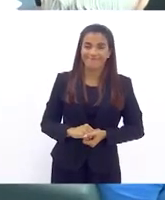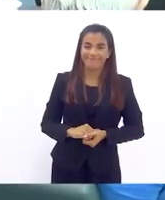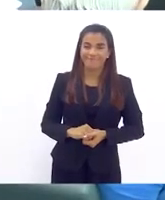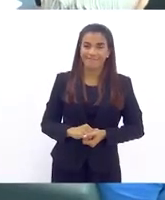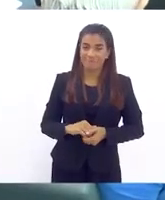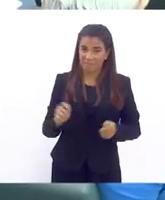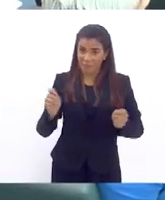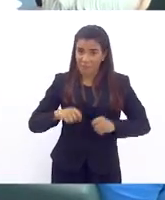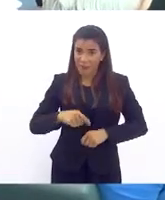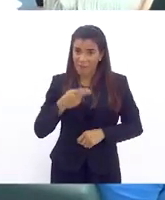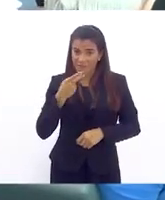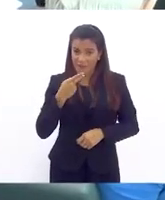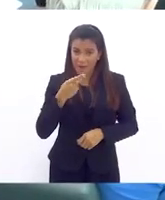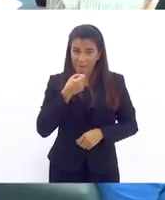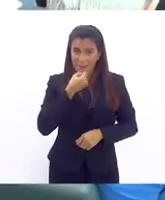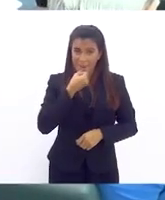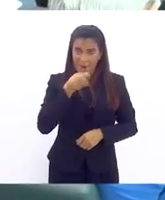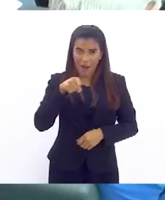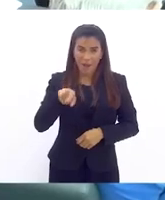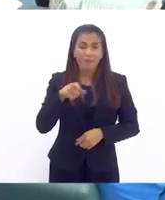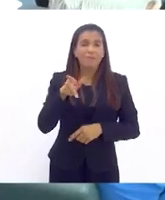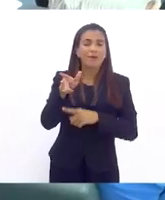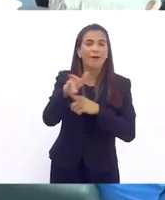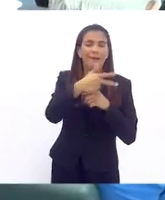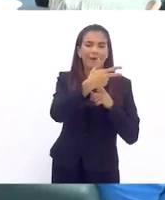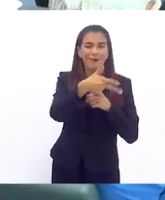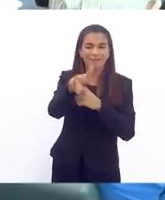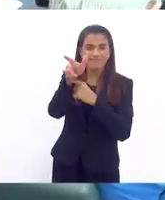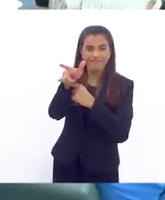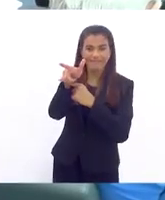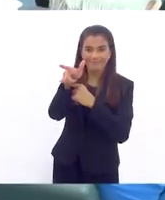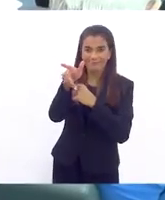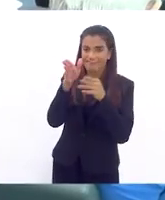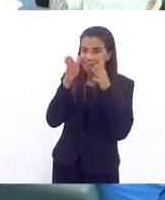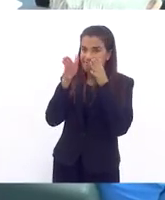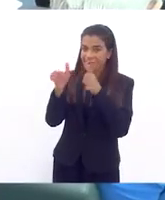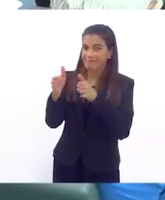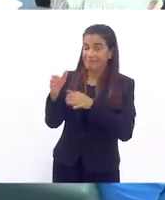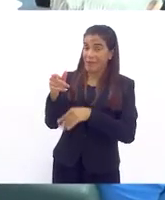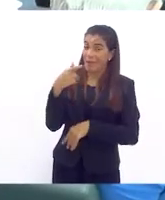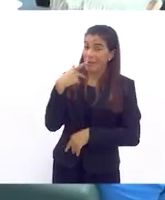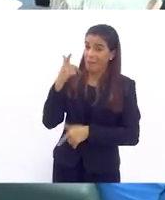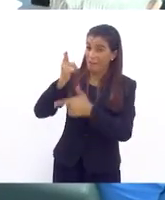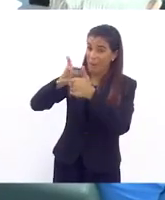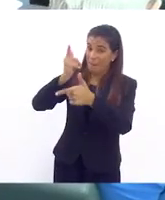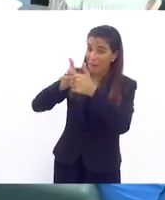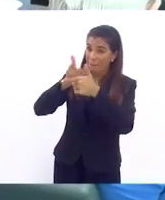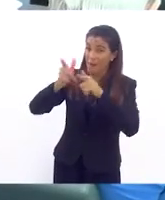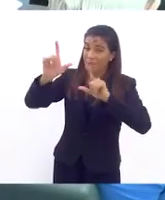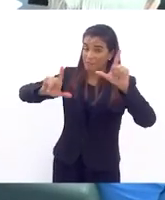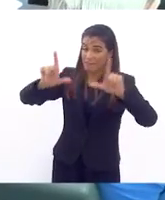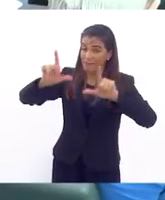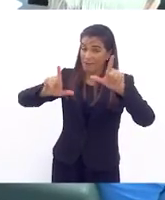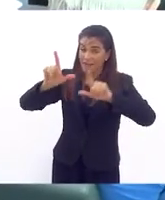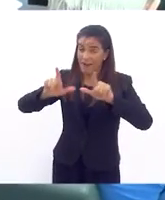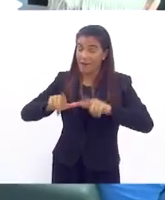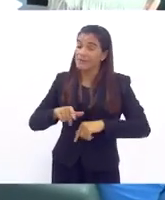se puder falar aqui para câmera gravar aí no púlpito tomei bronca ali da cinematografia